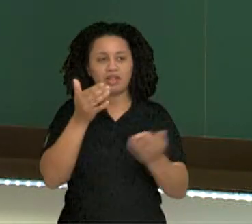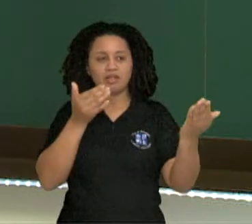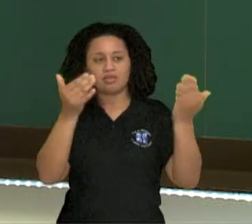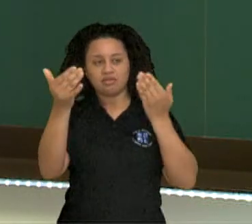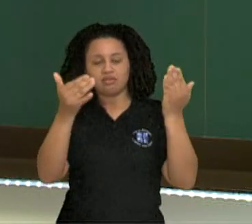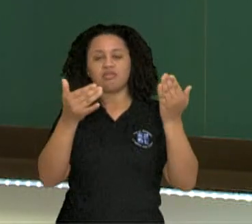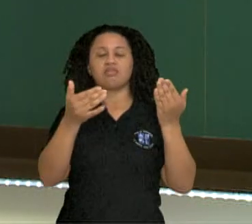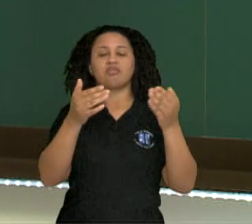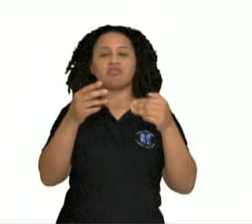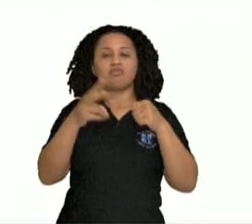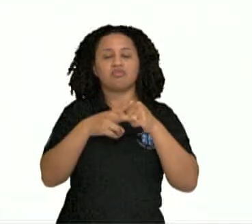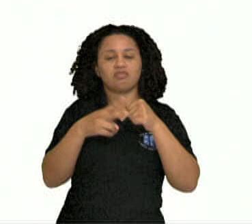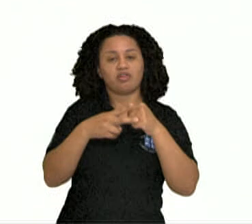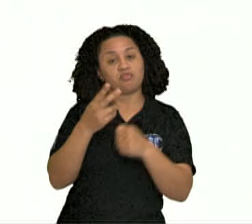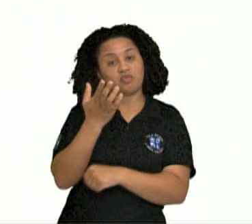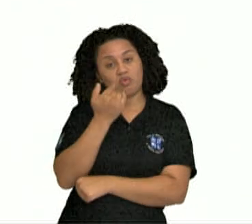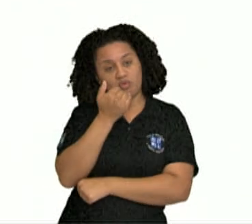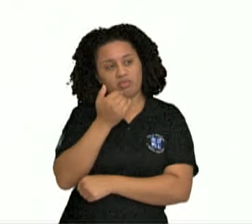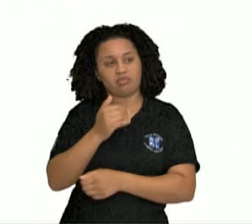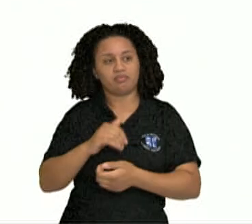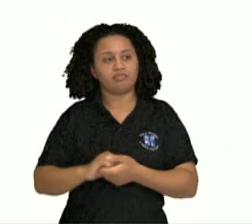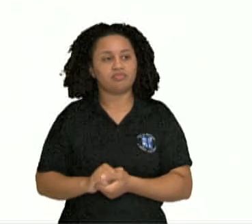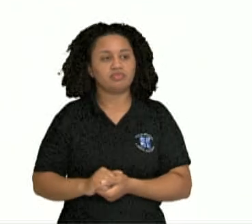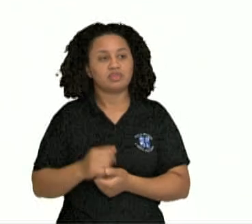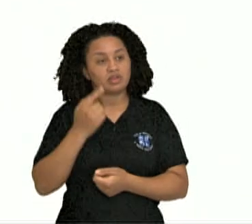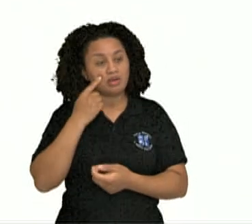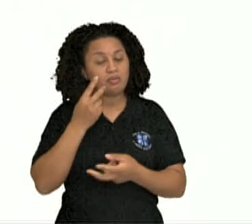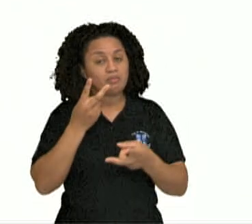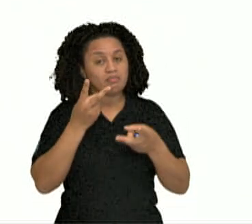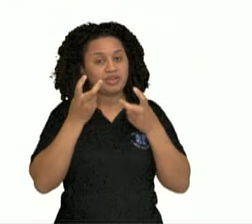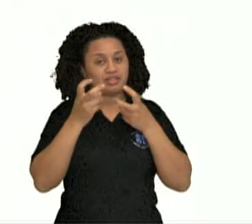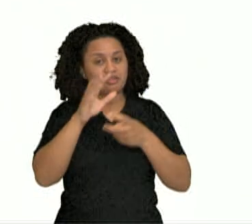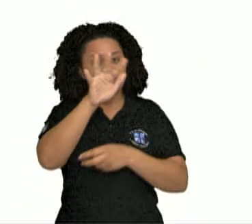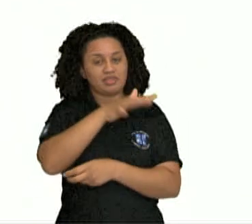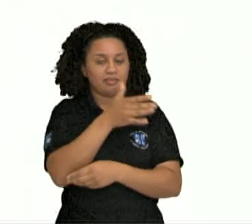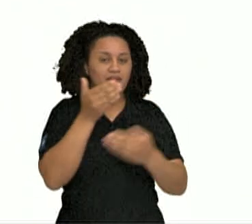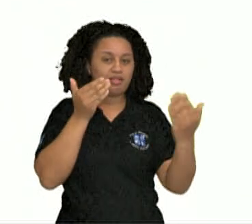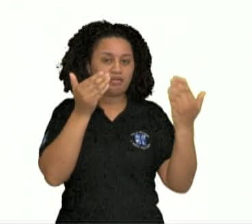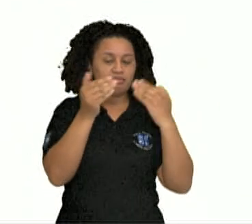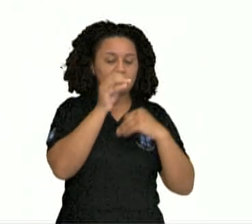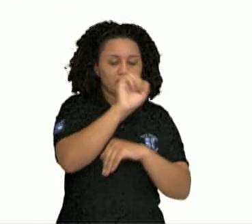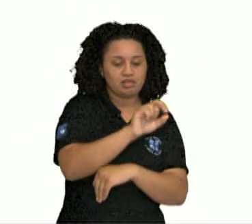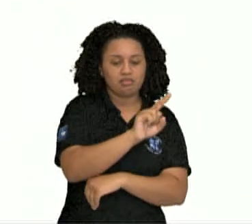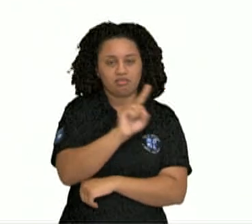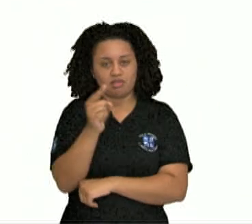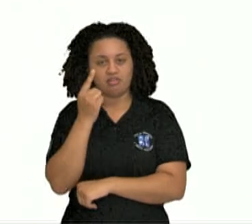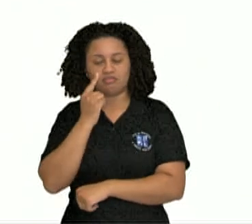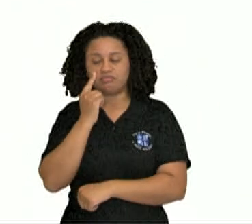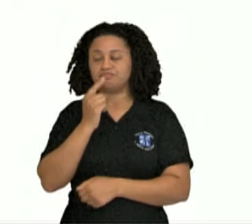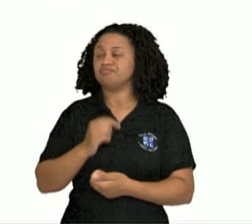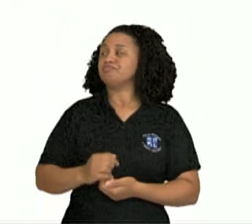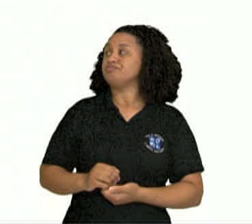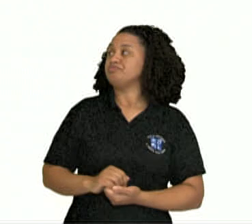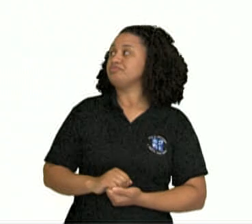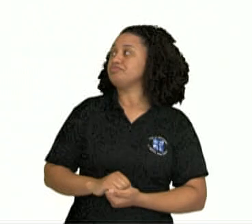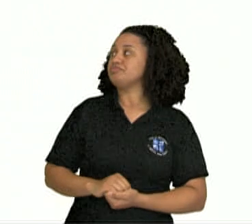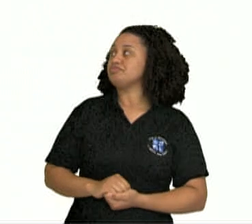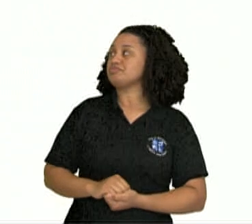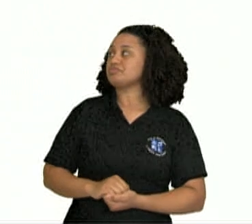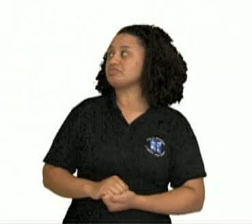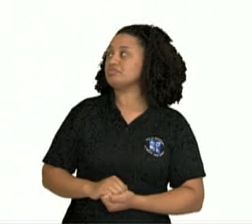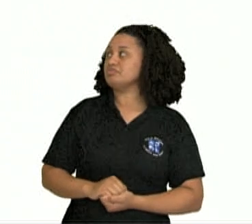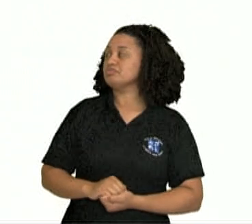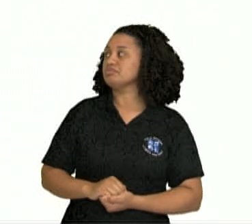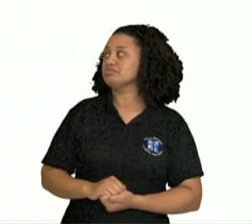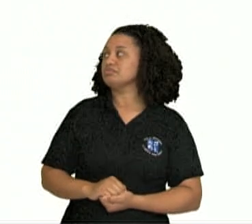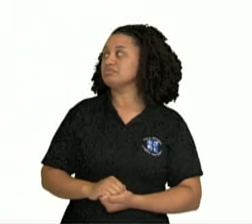segunda conjugação. Come ou no comas. Coma ou no comas. Comamos